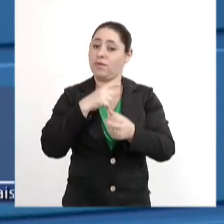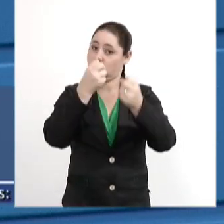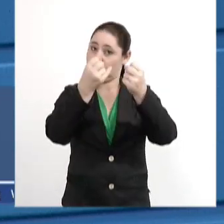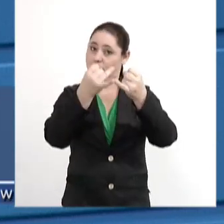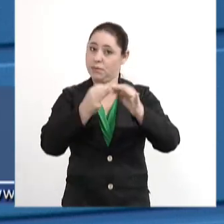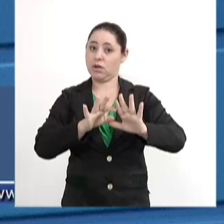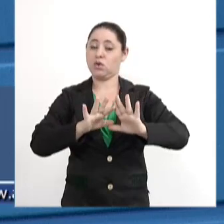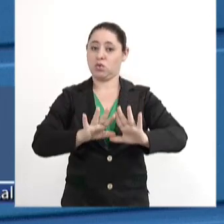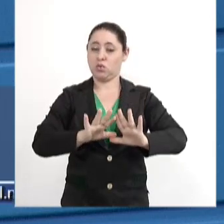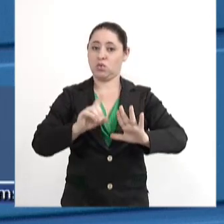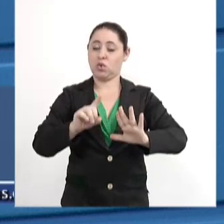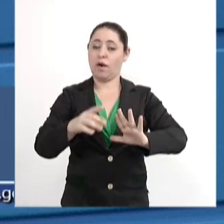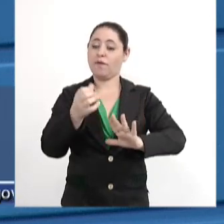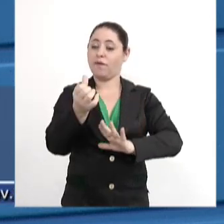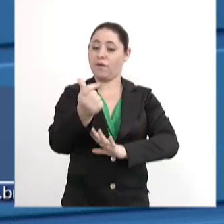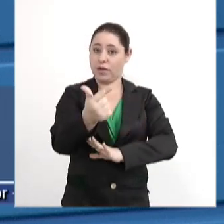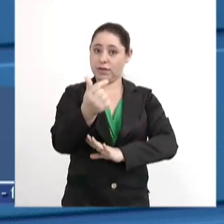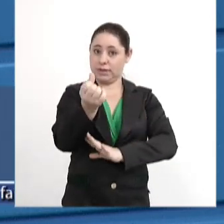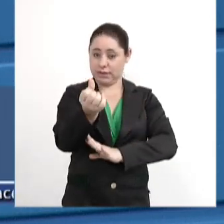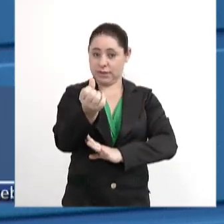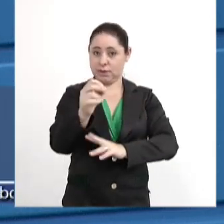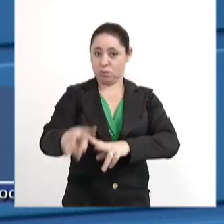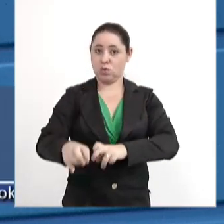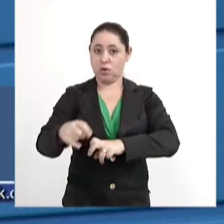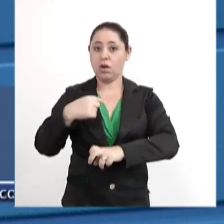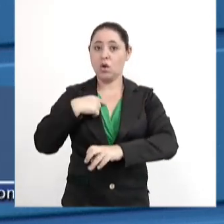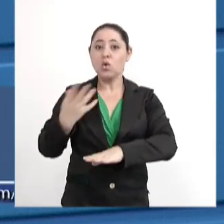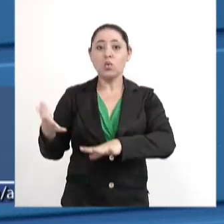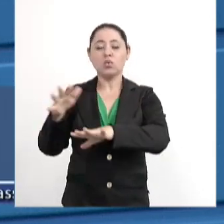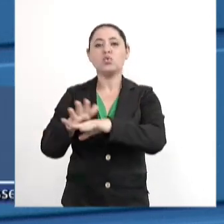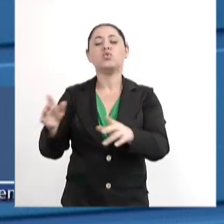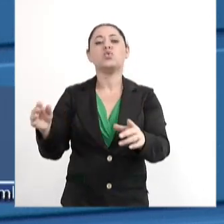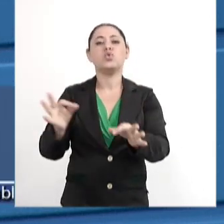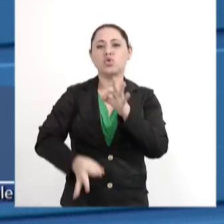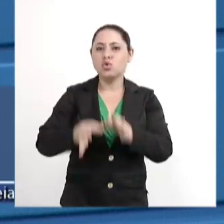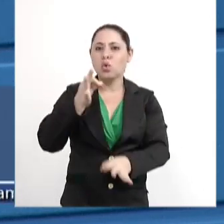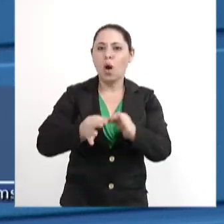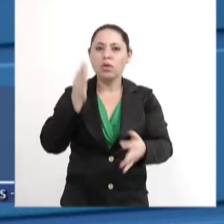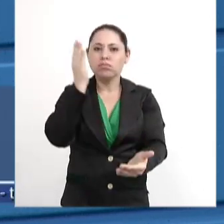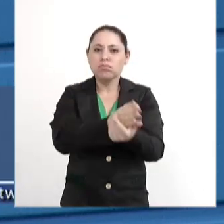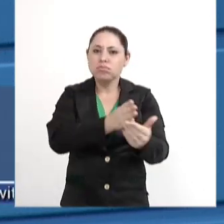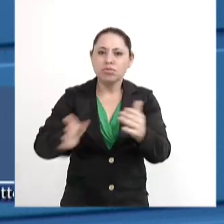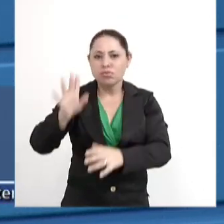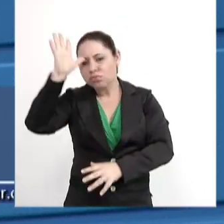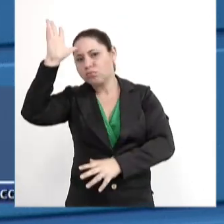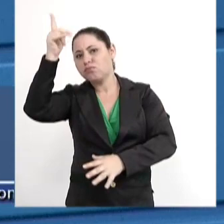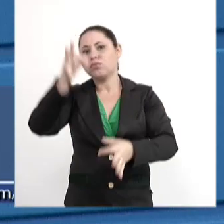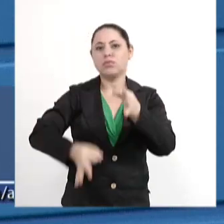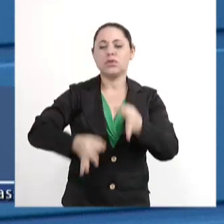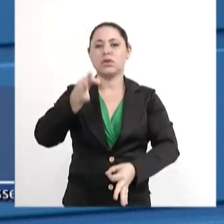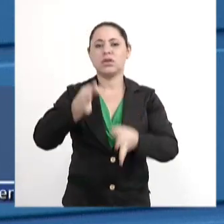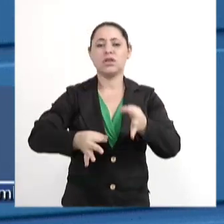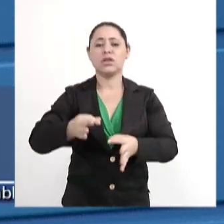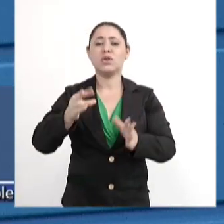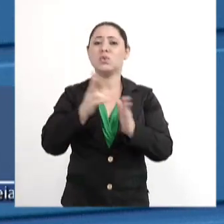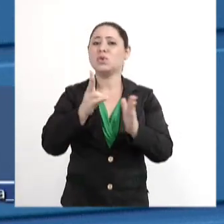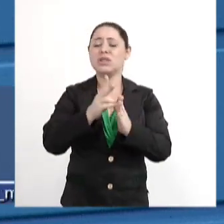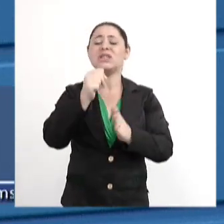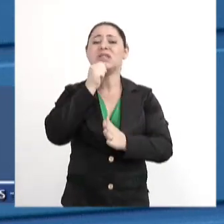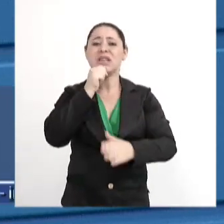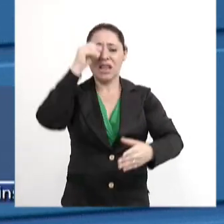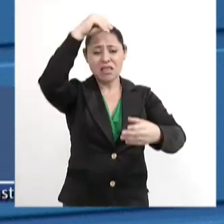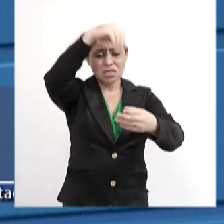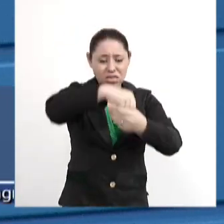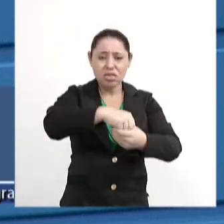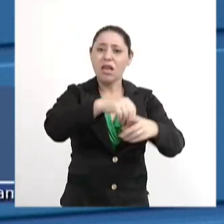Vossa Excelência, de 26 produtores, e eu estou incluído, já foi julgado, transitado em julgado, e o índio ainda está dentro